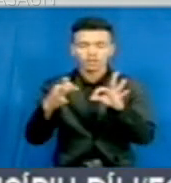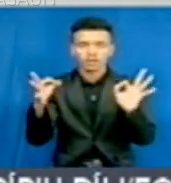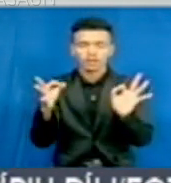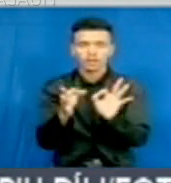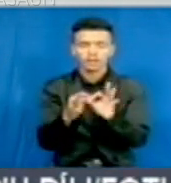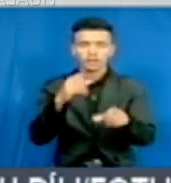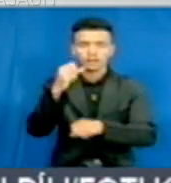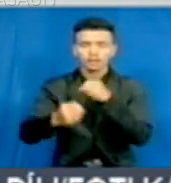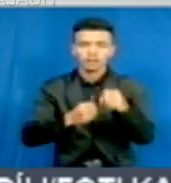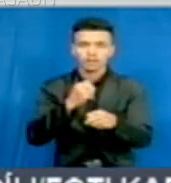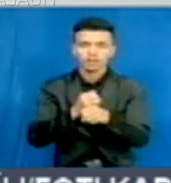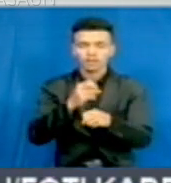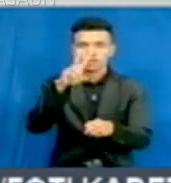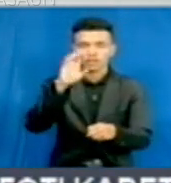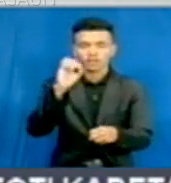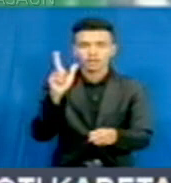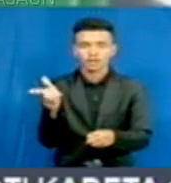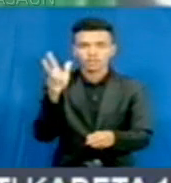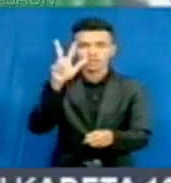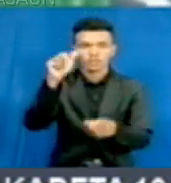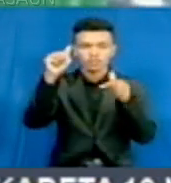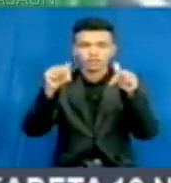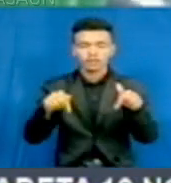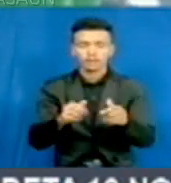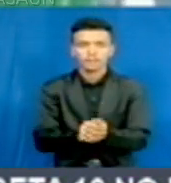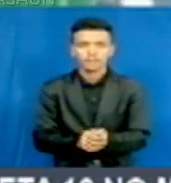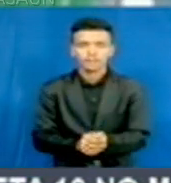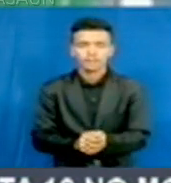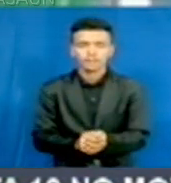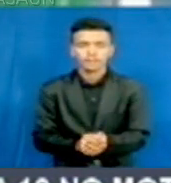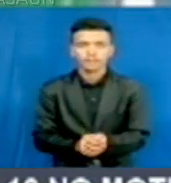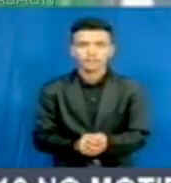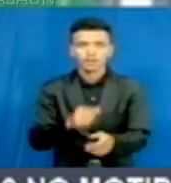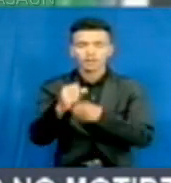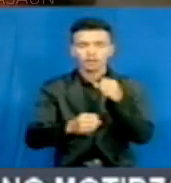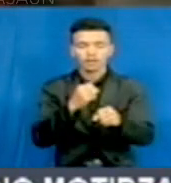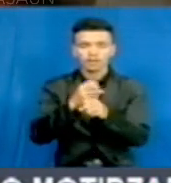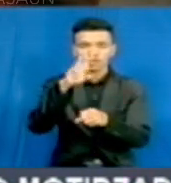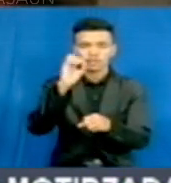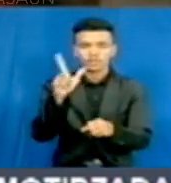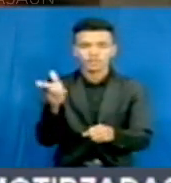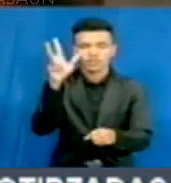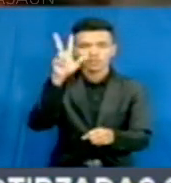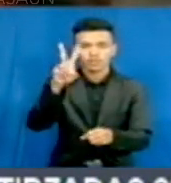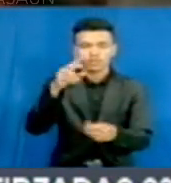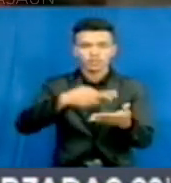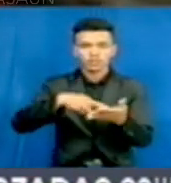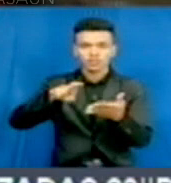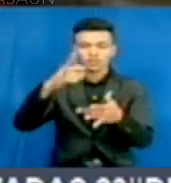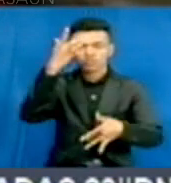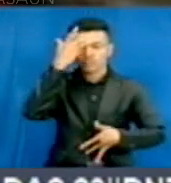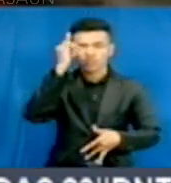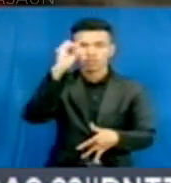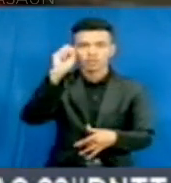i hatinan ida ne larane servisu saude munisipal Hermera i hatinan rihun rua rua nulu resin rua registo caso